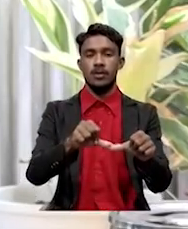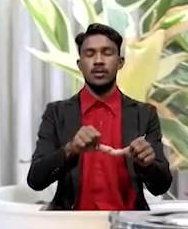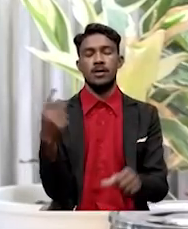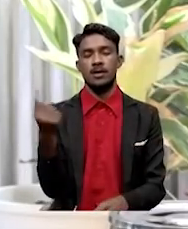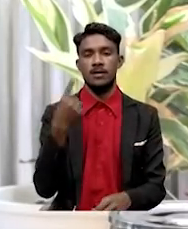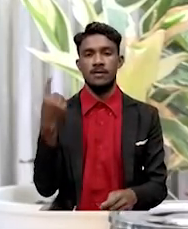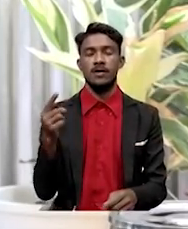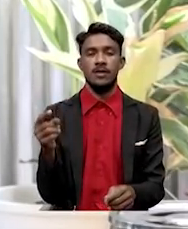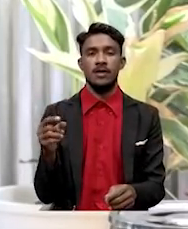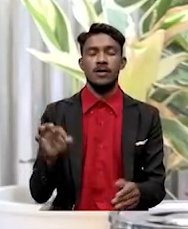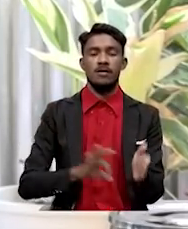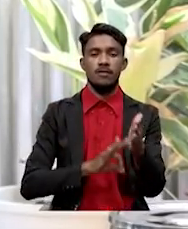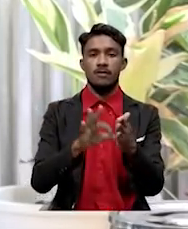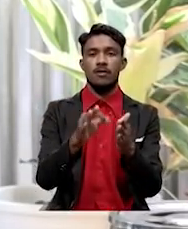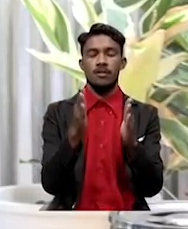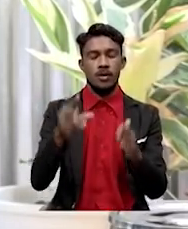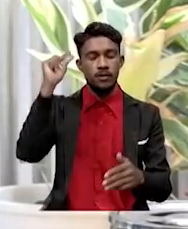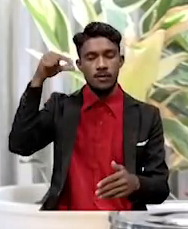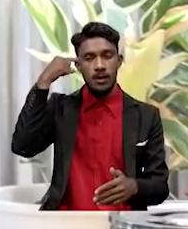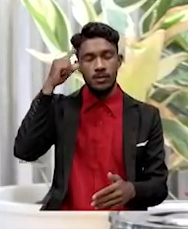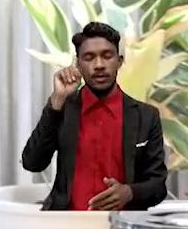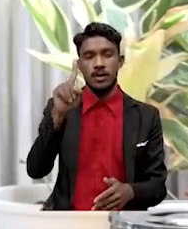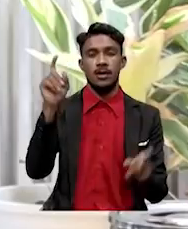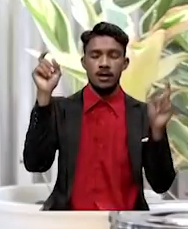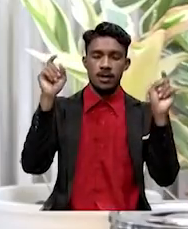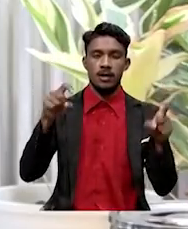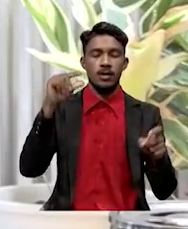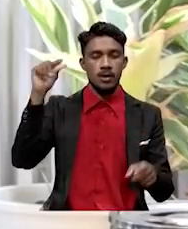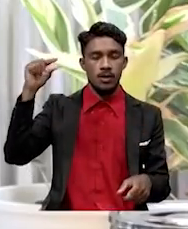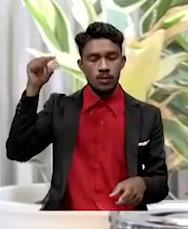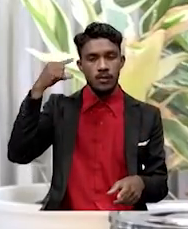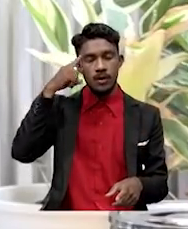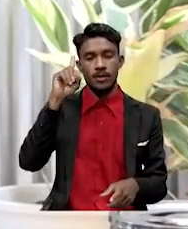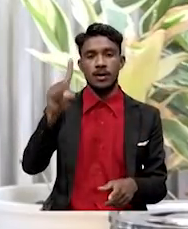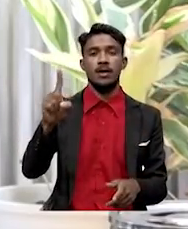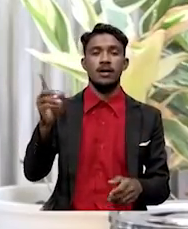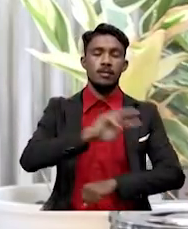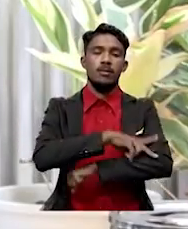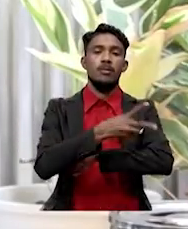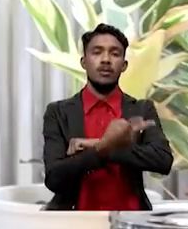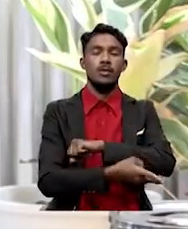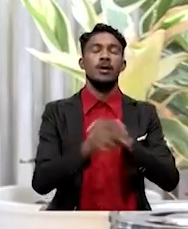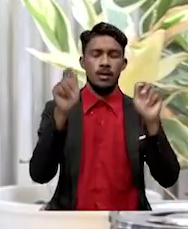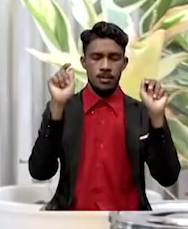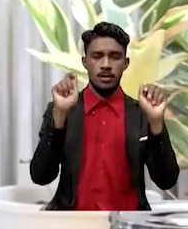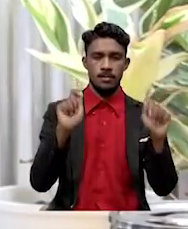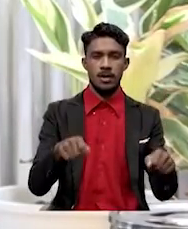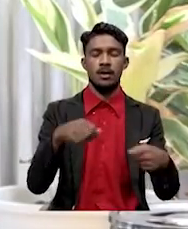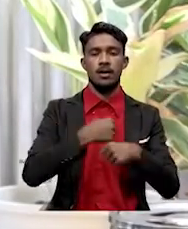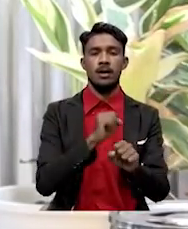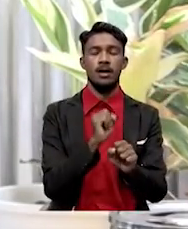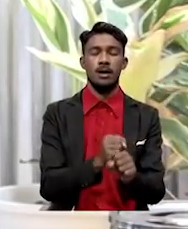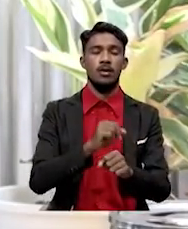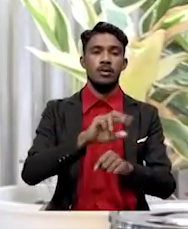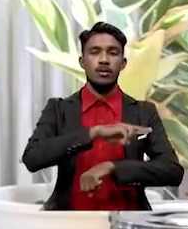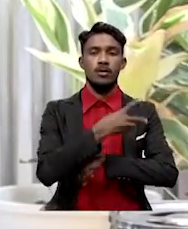Se a forma governo de né, tem que governo de né, mundo lá. Mas foi em Bele. Al mundo lá, governo de